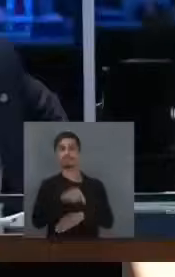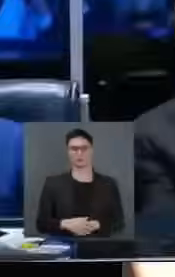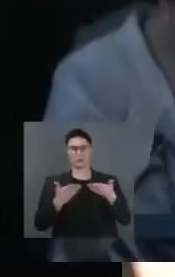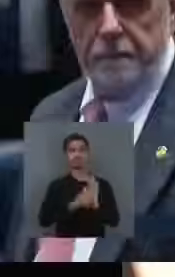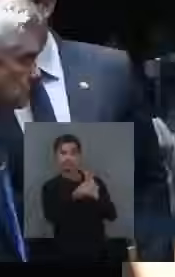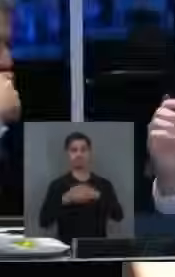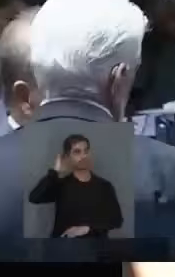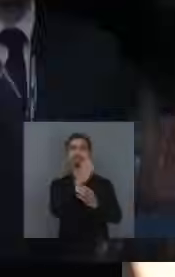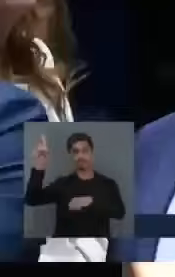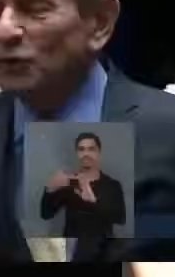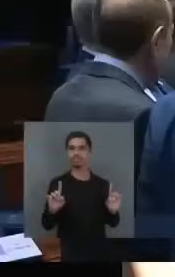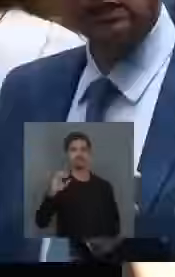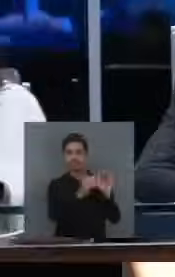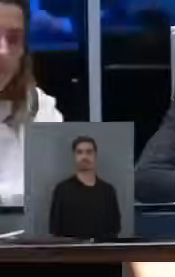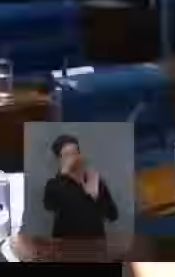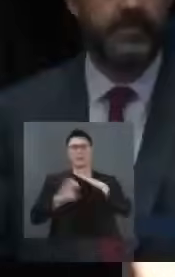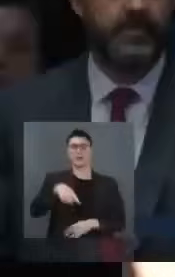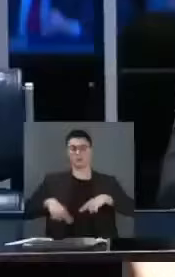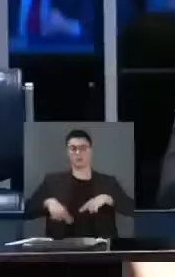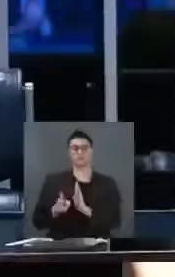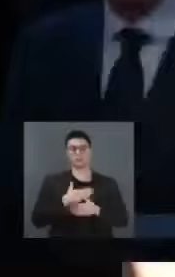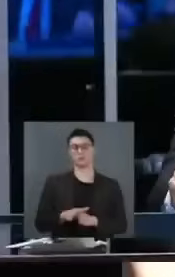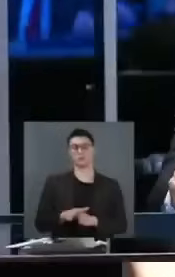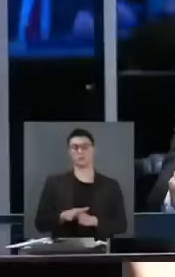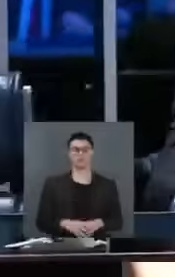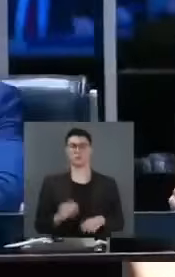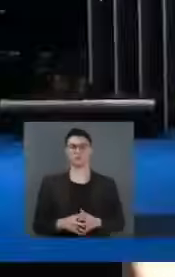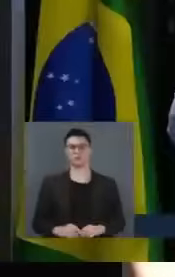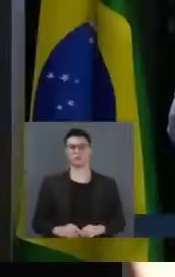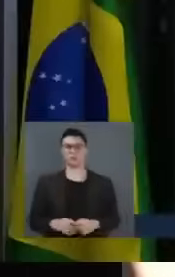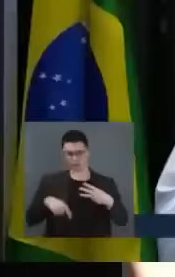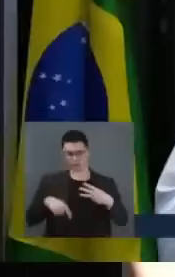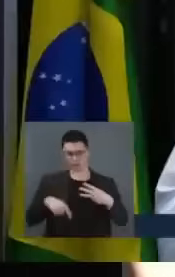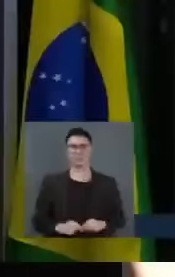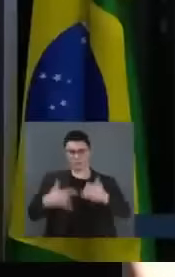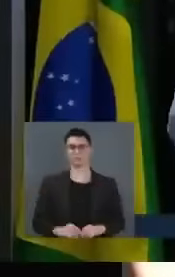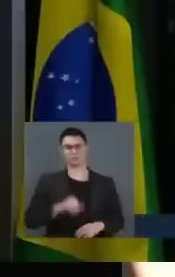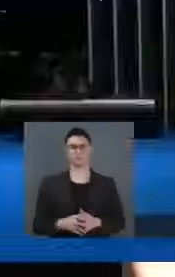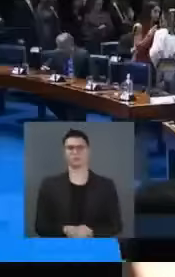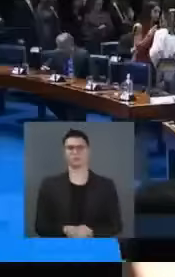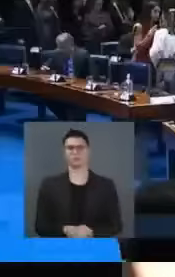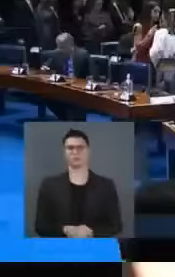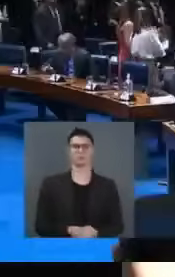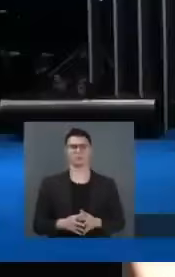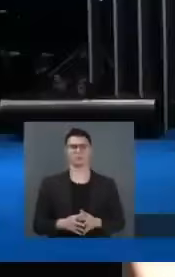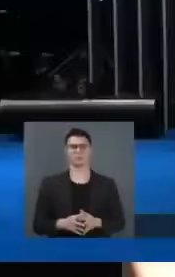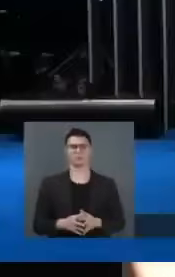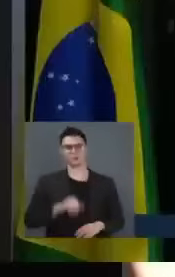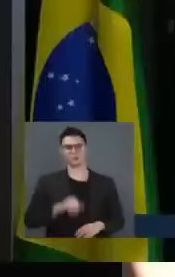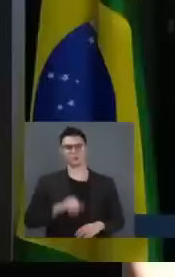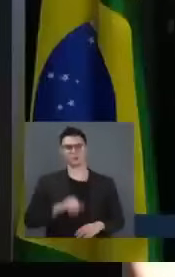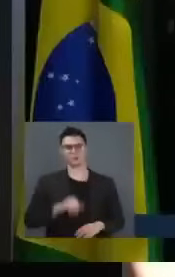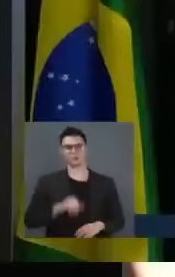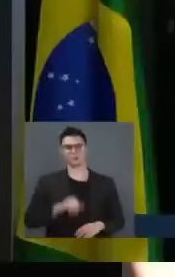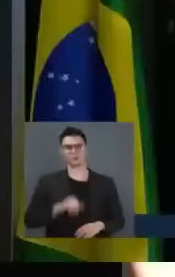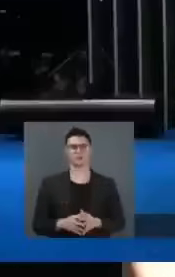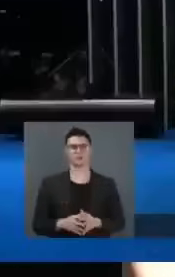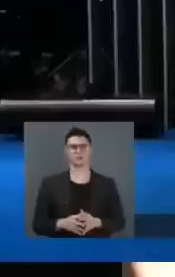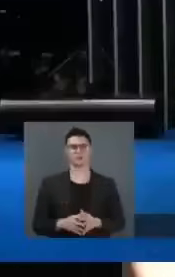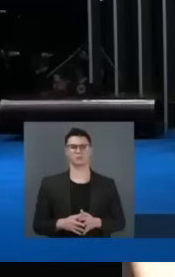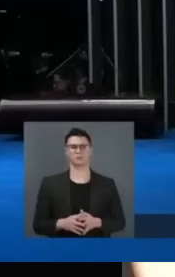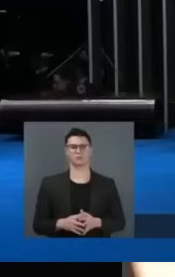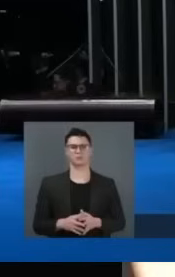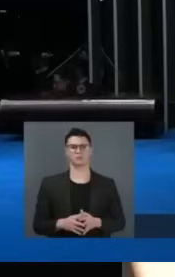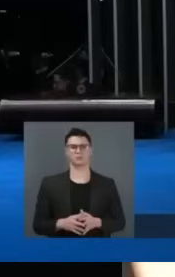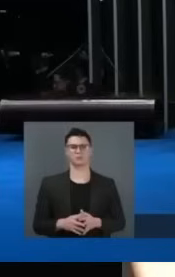aqui a fala da senadora Soraya Tronic, que simplesmente foi a fala mais maravilhosa, tá, que teve nesse dia do